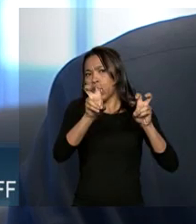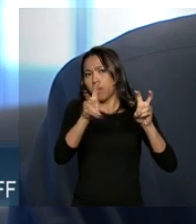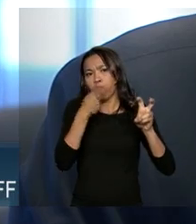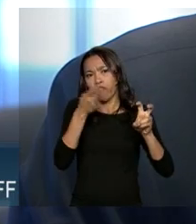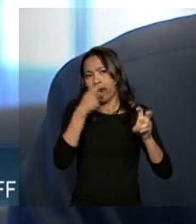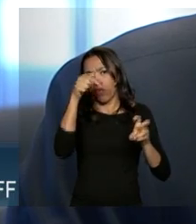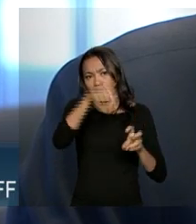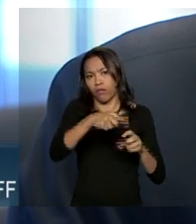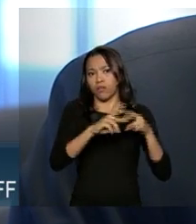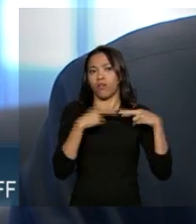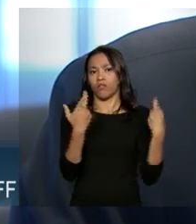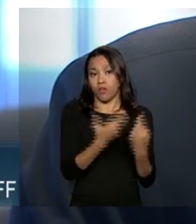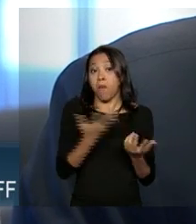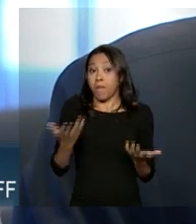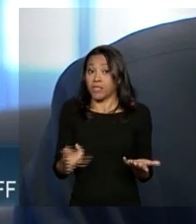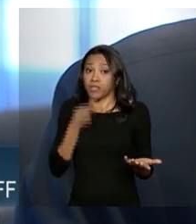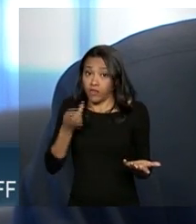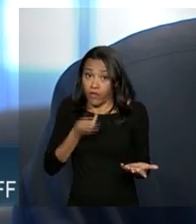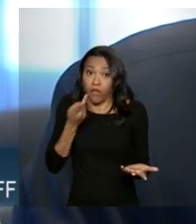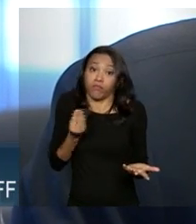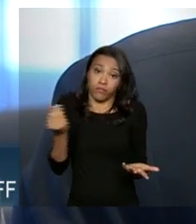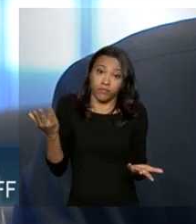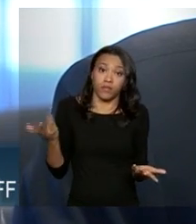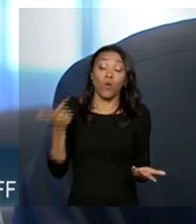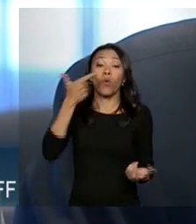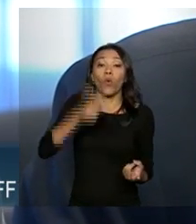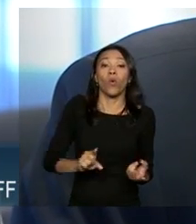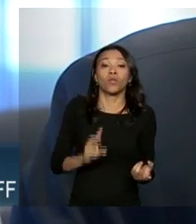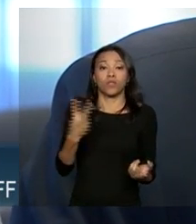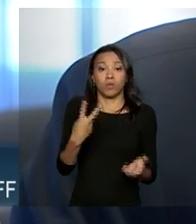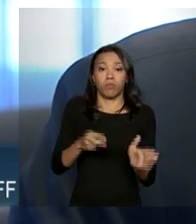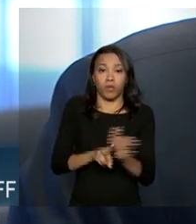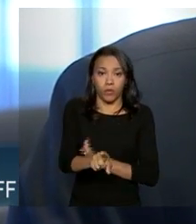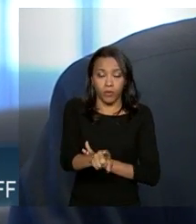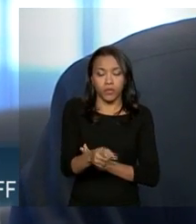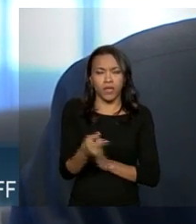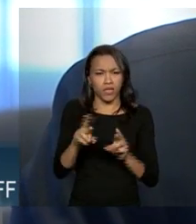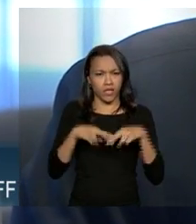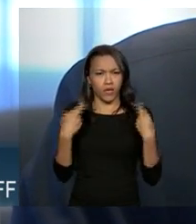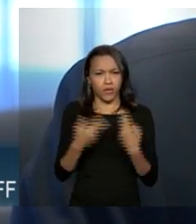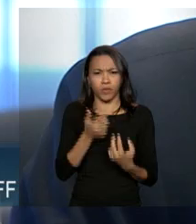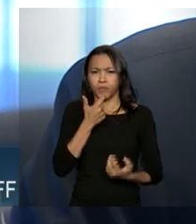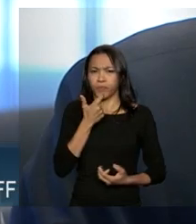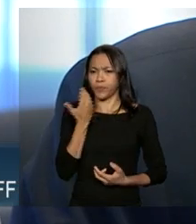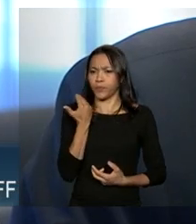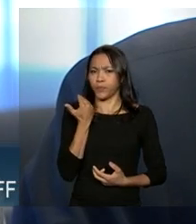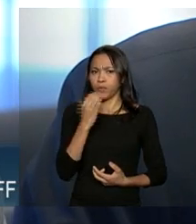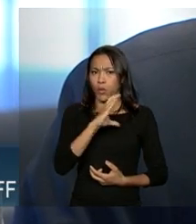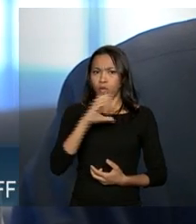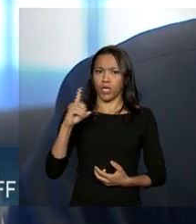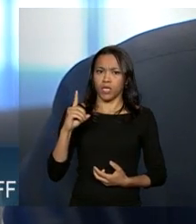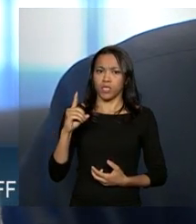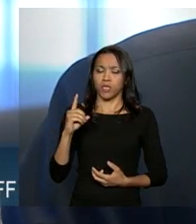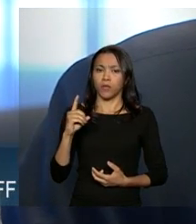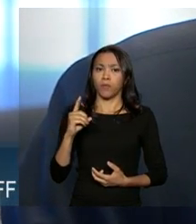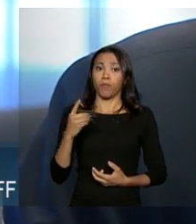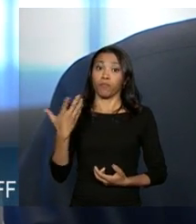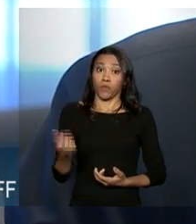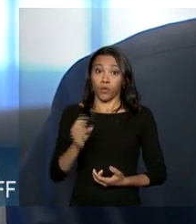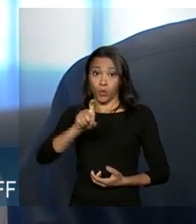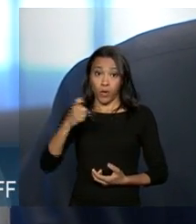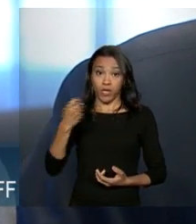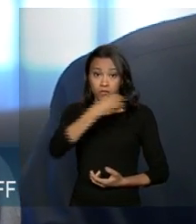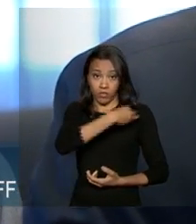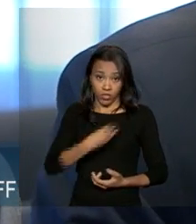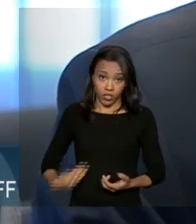ganhando fôlego dentro do governo. E uma segunda pergunta, a reunião de coordenação aconteceu poucas horas depois do ex-ministro da Casa Civil,